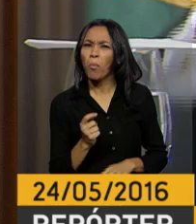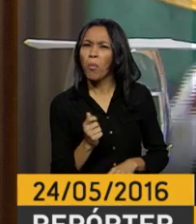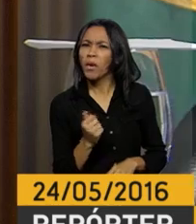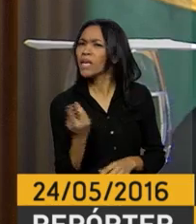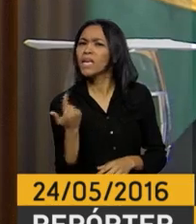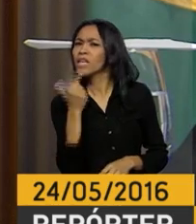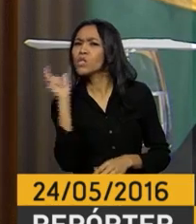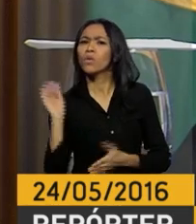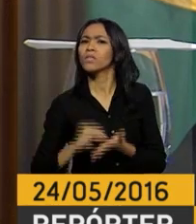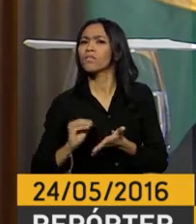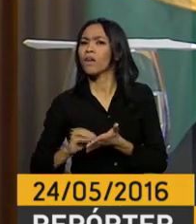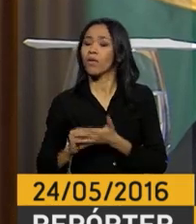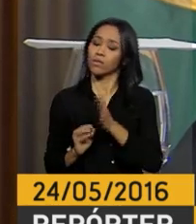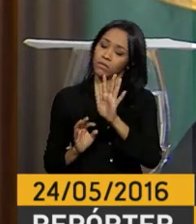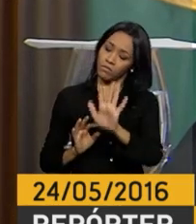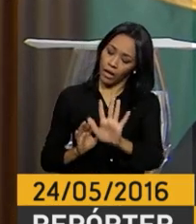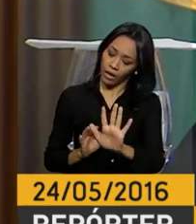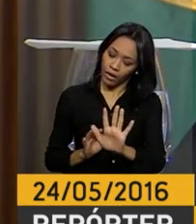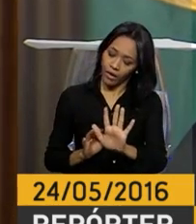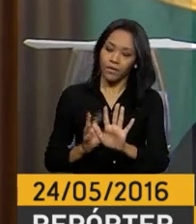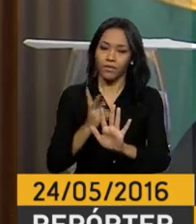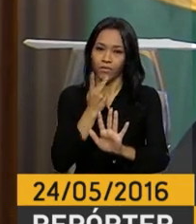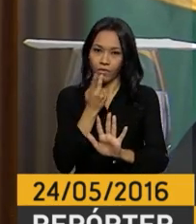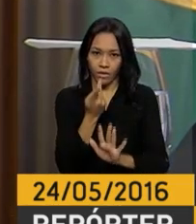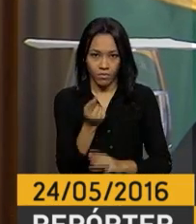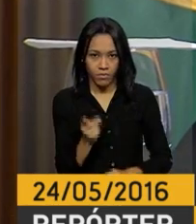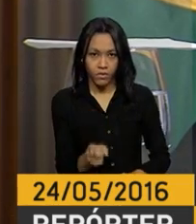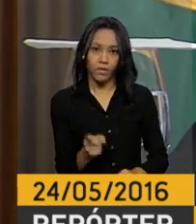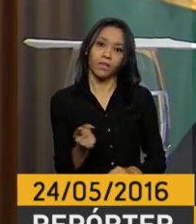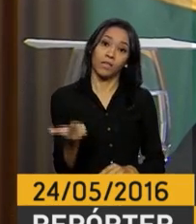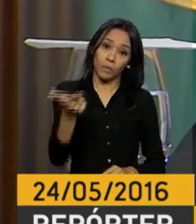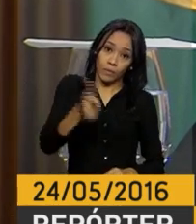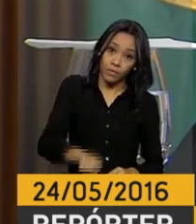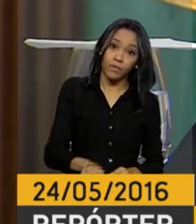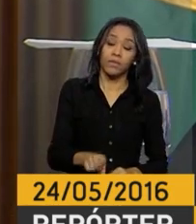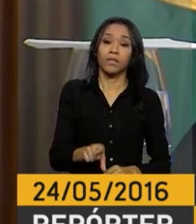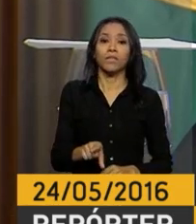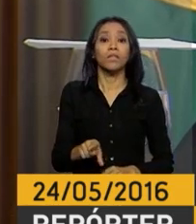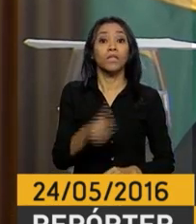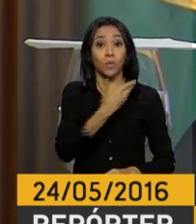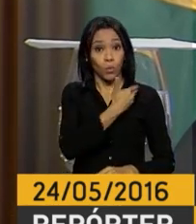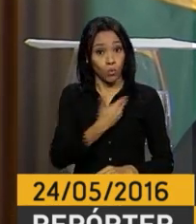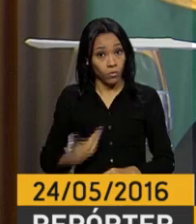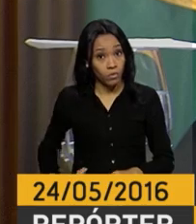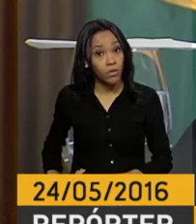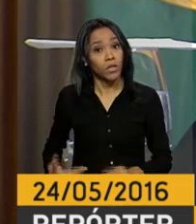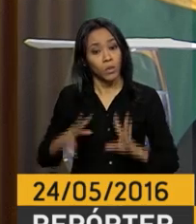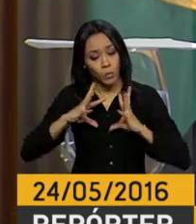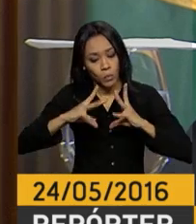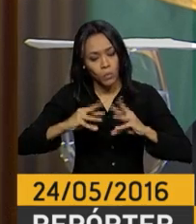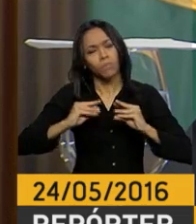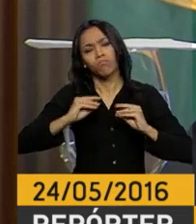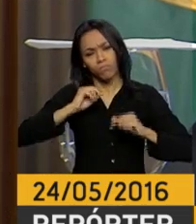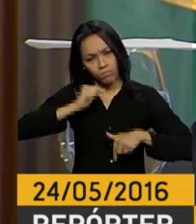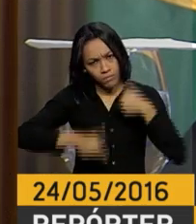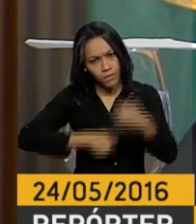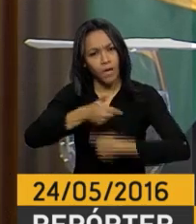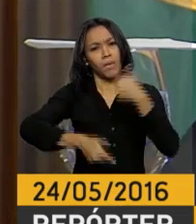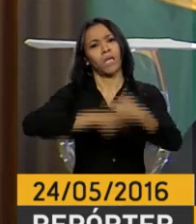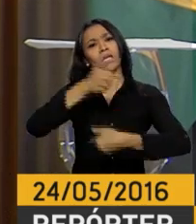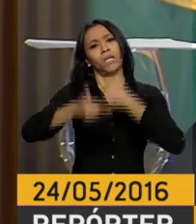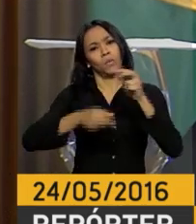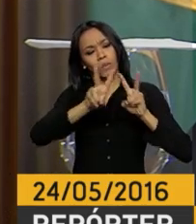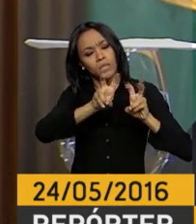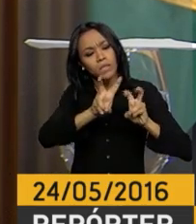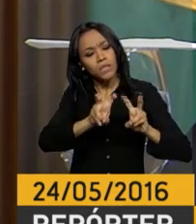etc. Eu quero dizer, volto a insistir, que o governo todo está trabalhando nessas